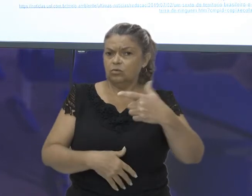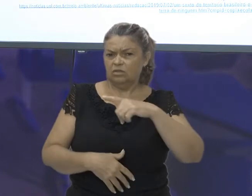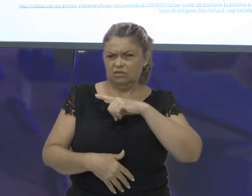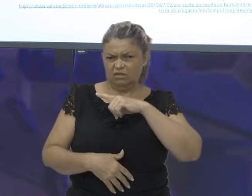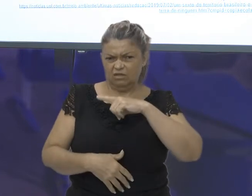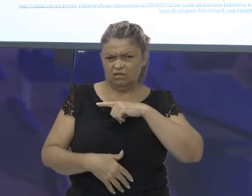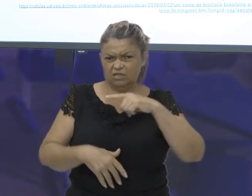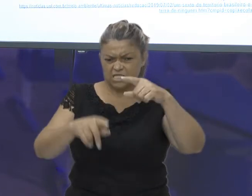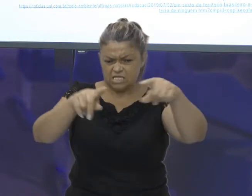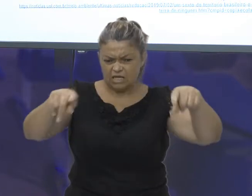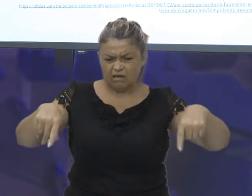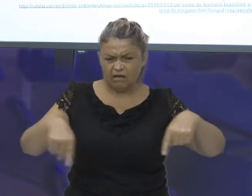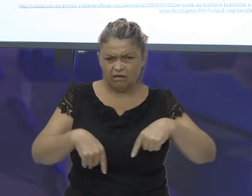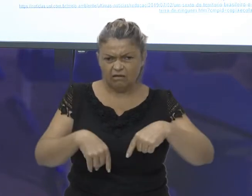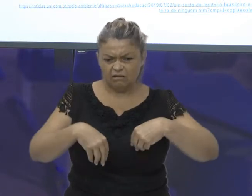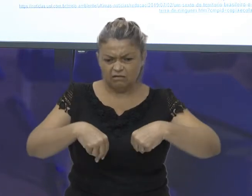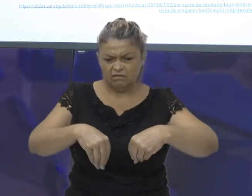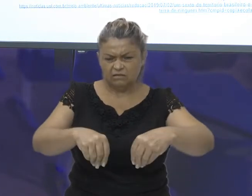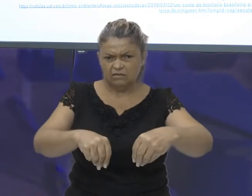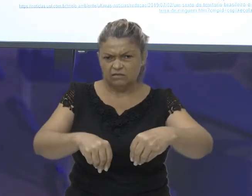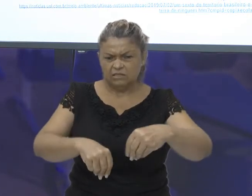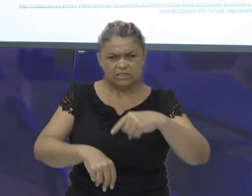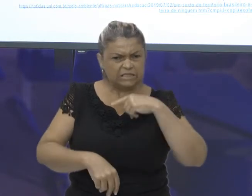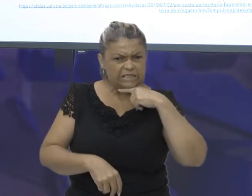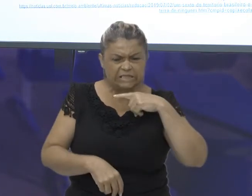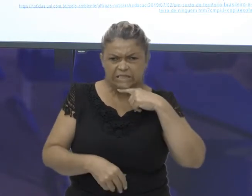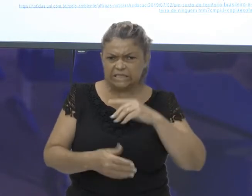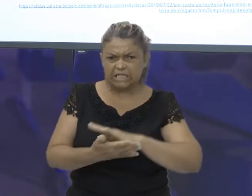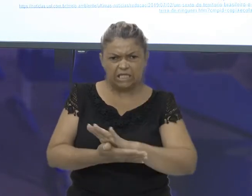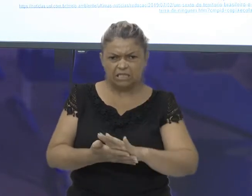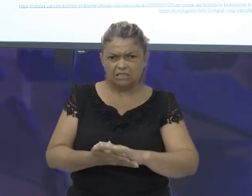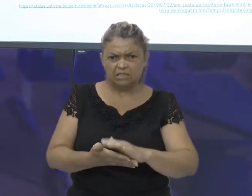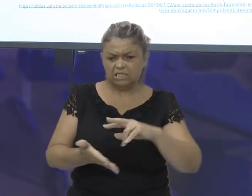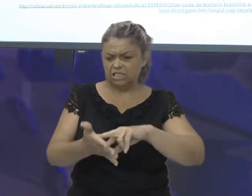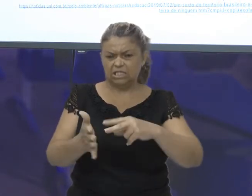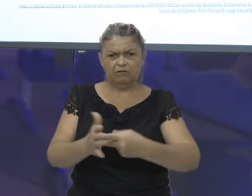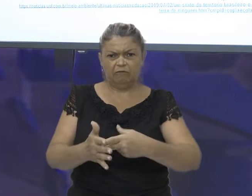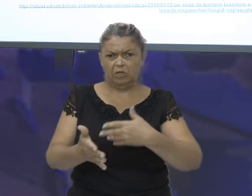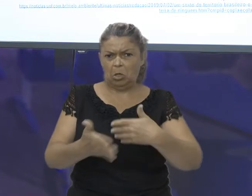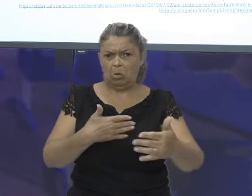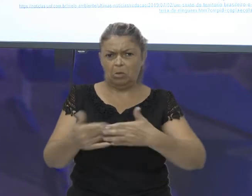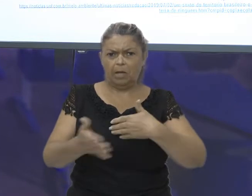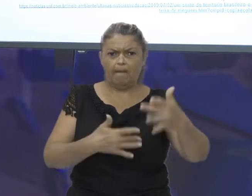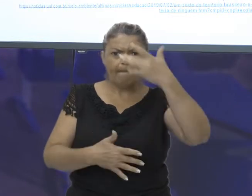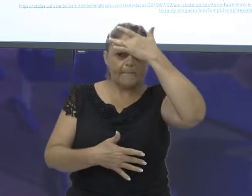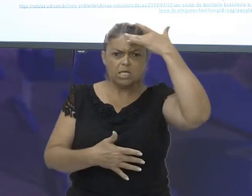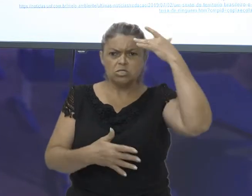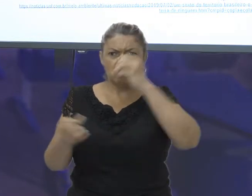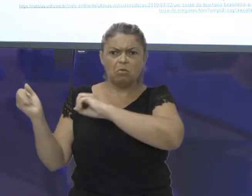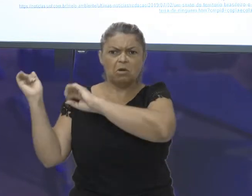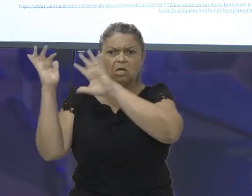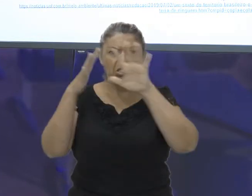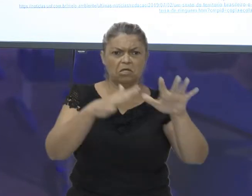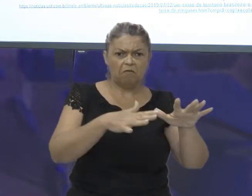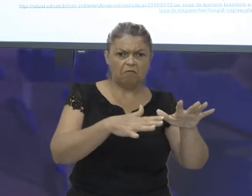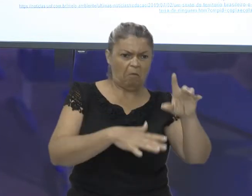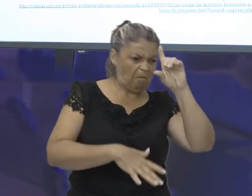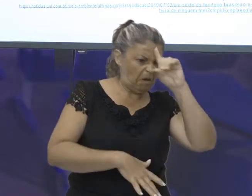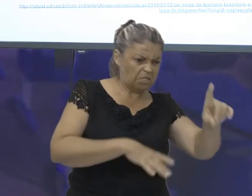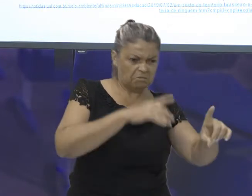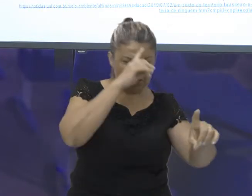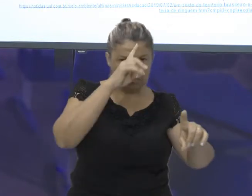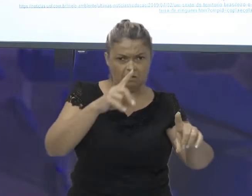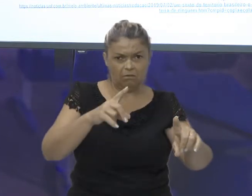seja, onde ninguém manda? Se existe esse lugar, o que é que pode acontecer? Quais